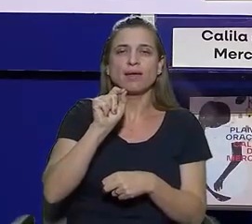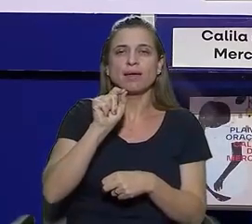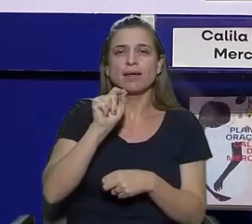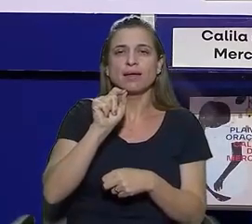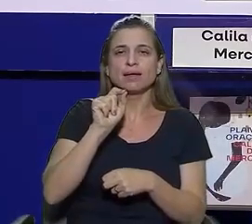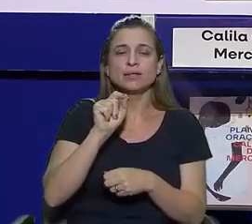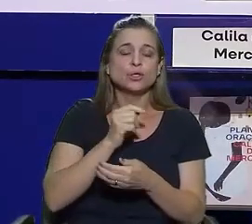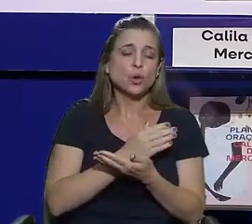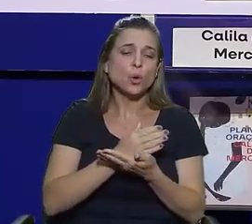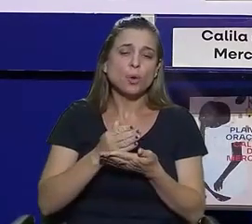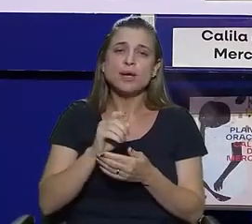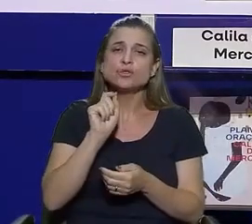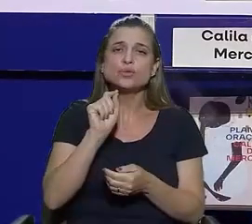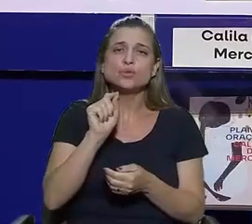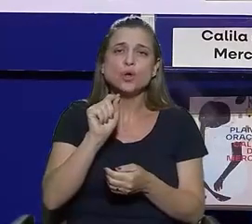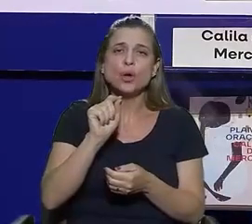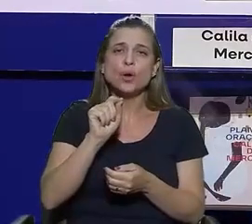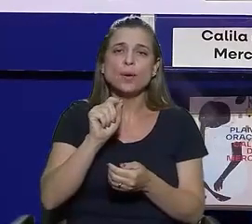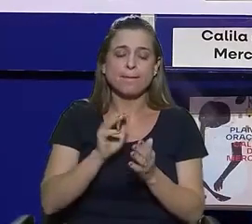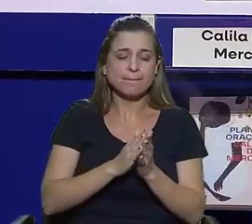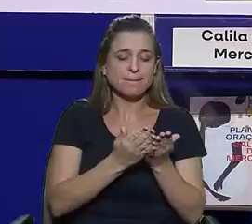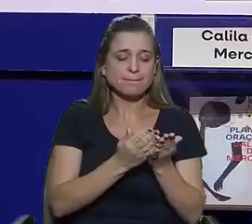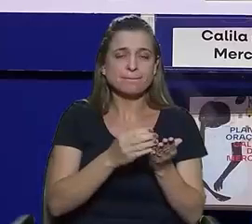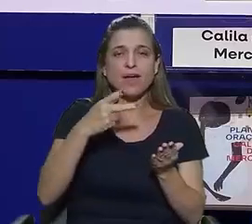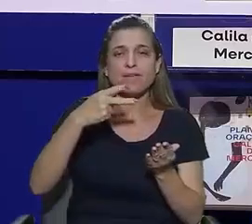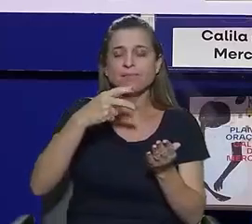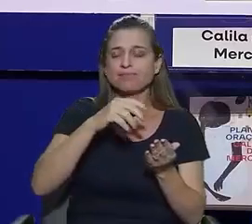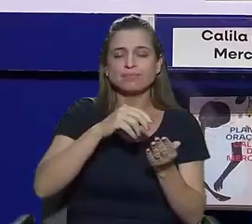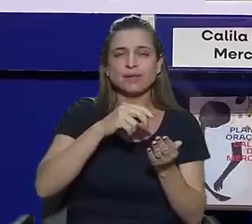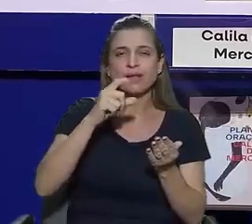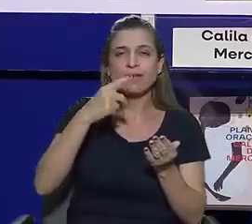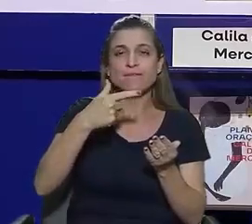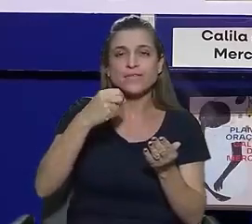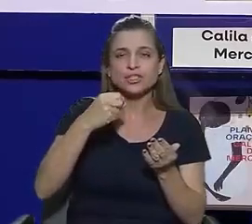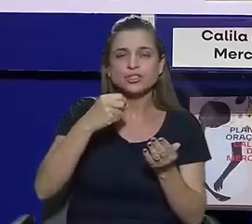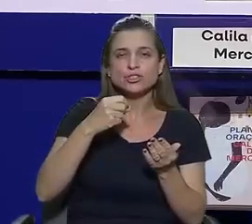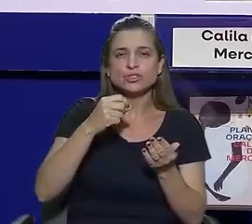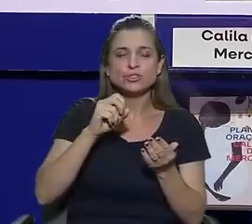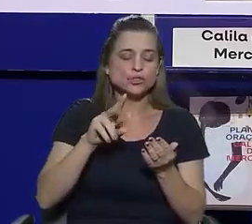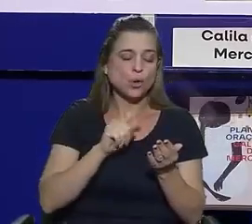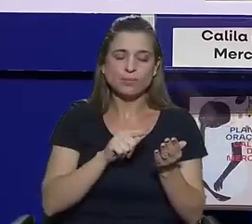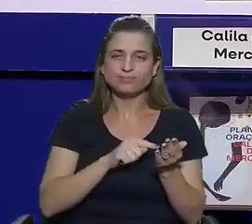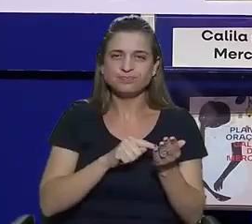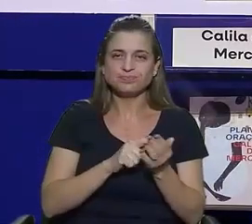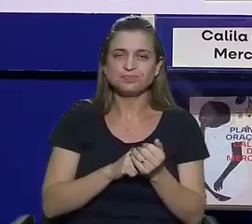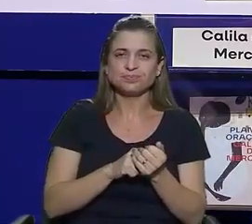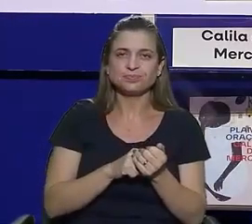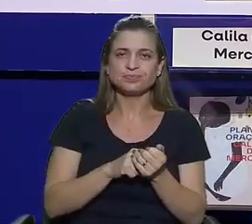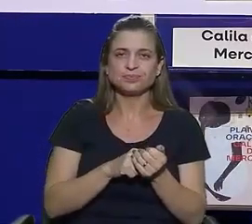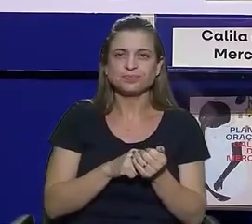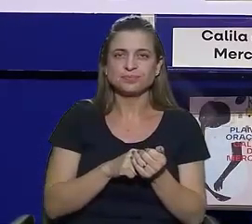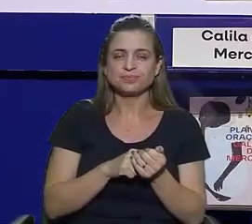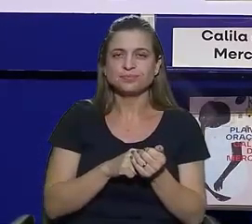só começo o meu livro na página 20, você pode ver. Porque eu vou fazendo umas vinhetas e tudo, vai sendo uma coisa que eu